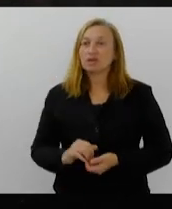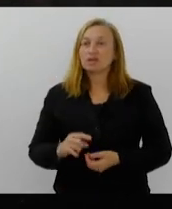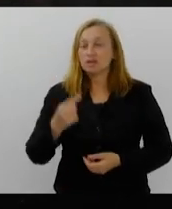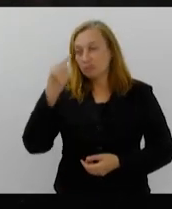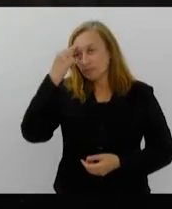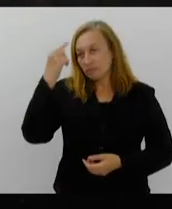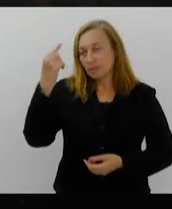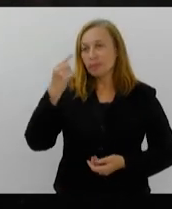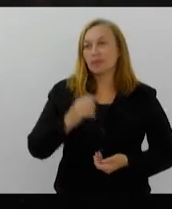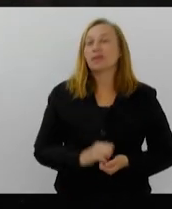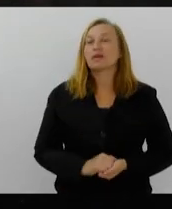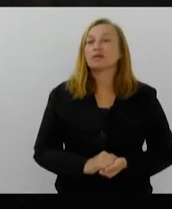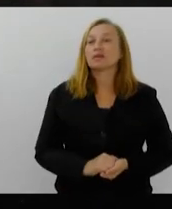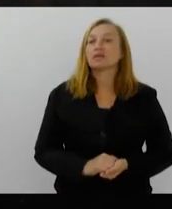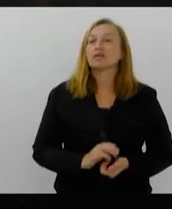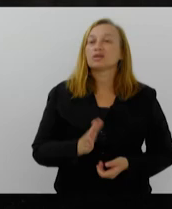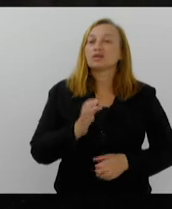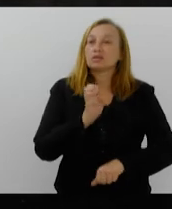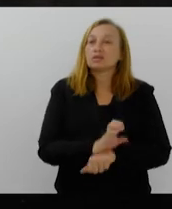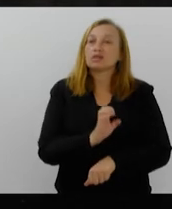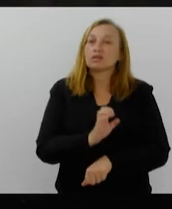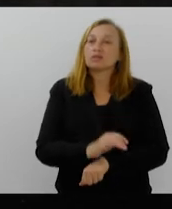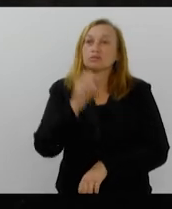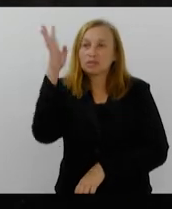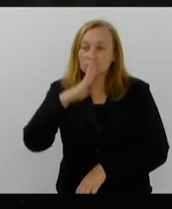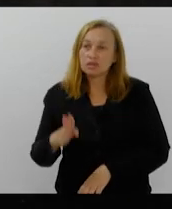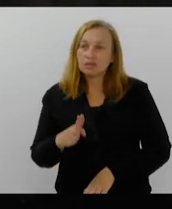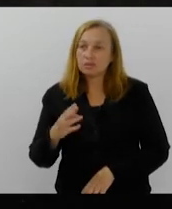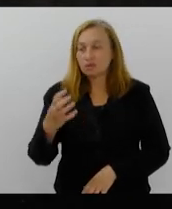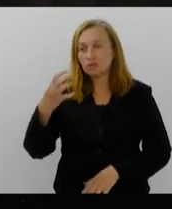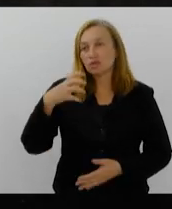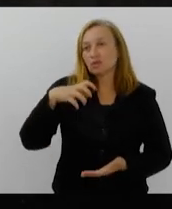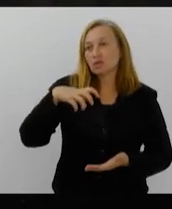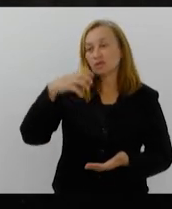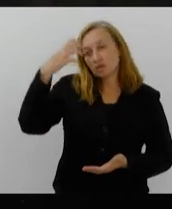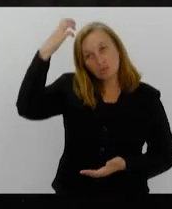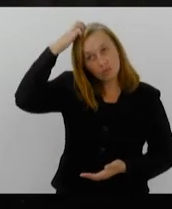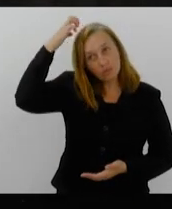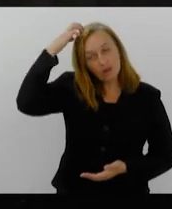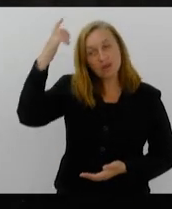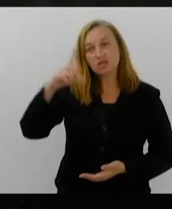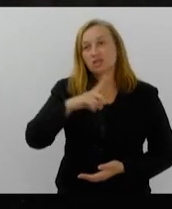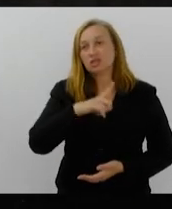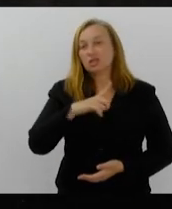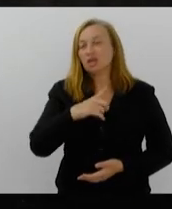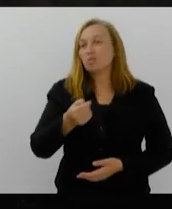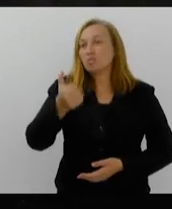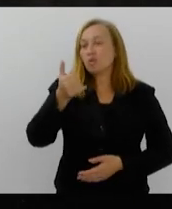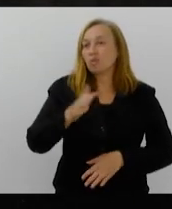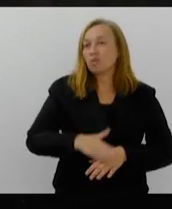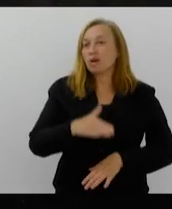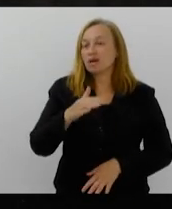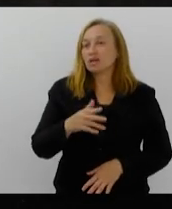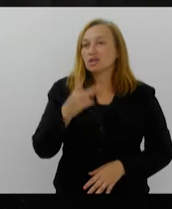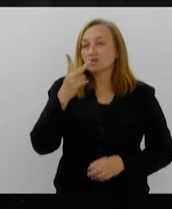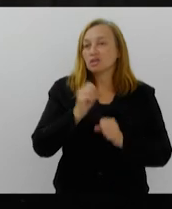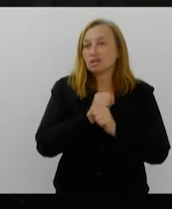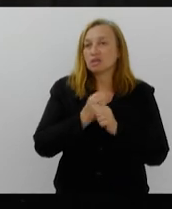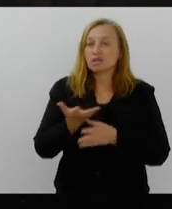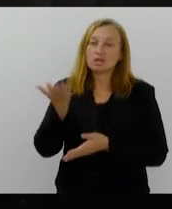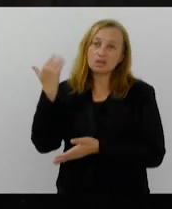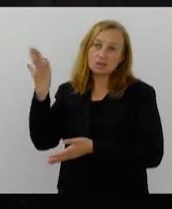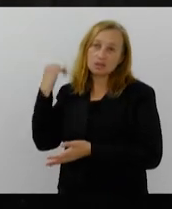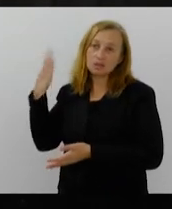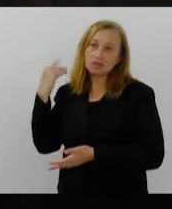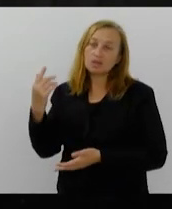já fez com que o Estado brasileiro fosse condenado. A gente tem um pouco mais de 2 décadas atrás, o episódio